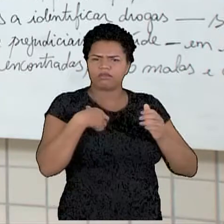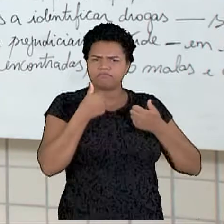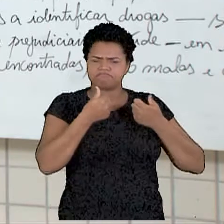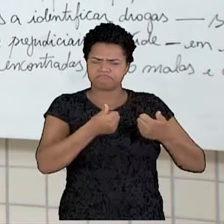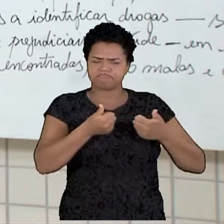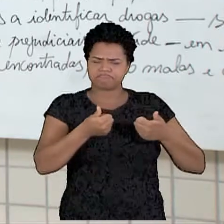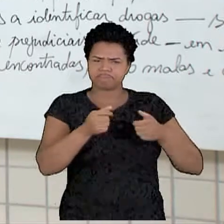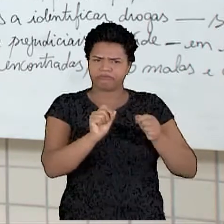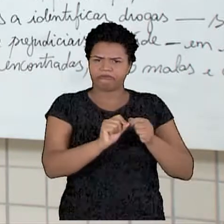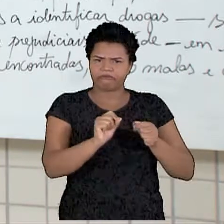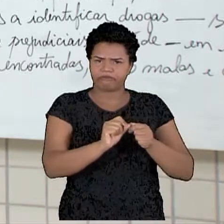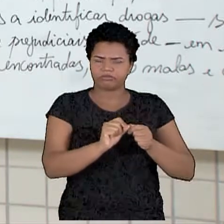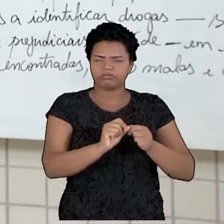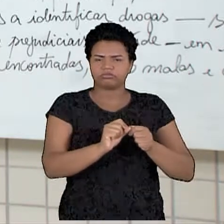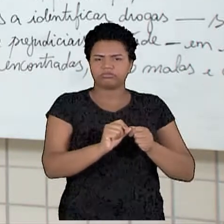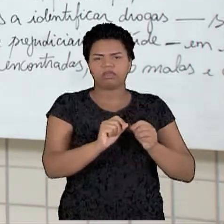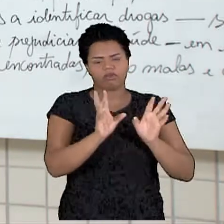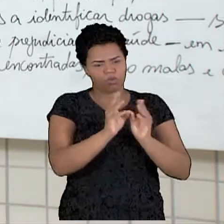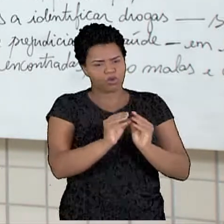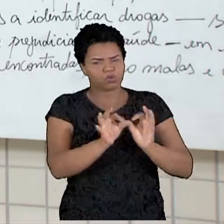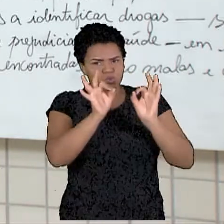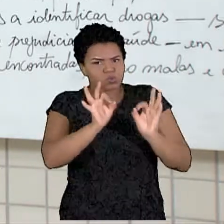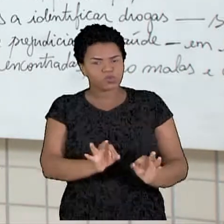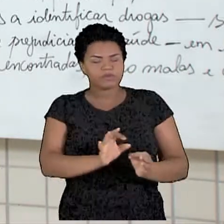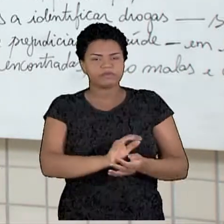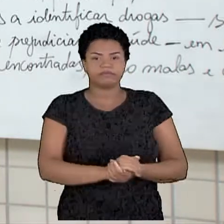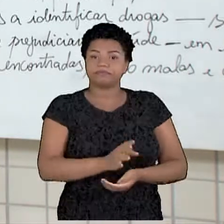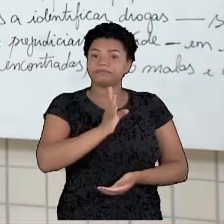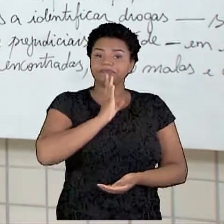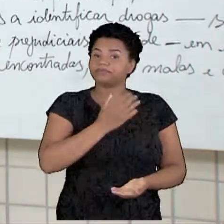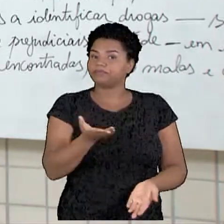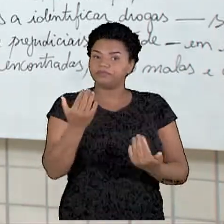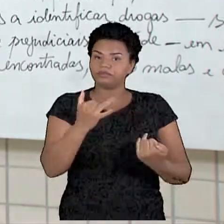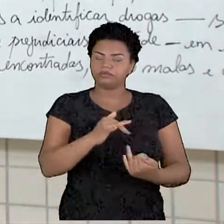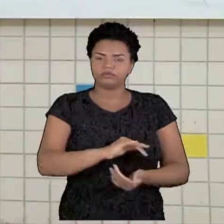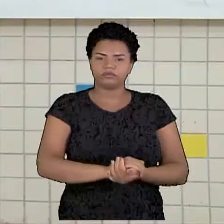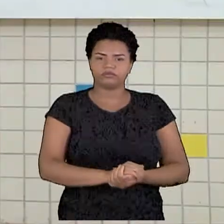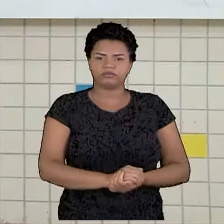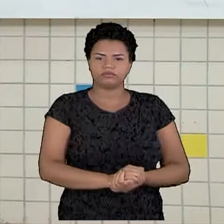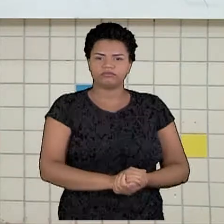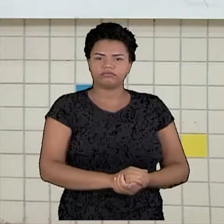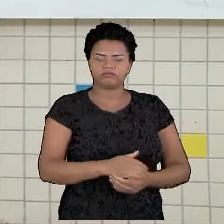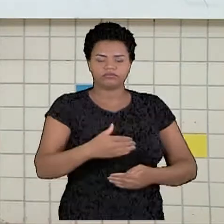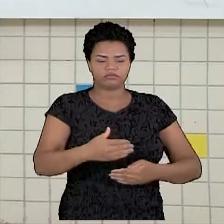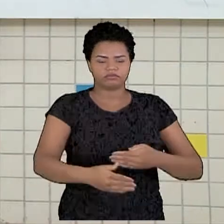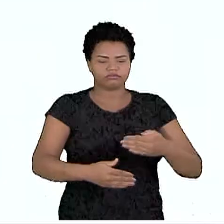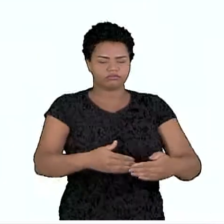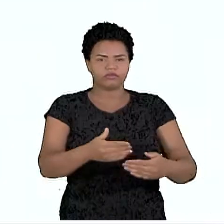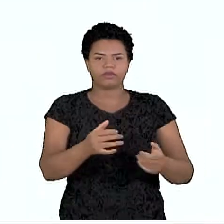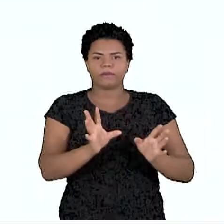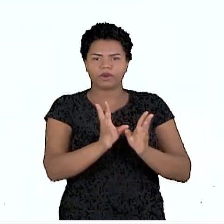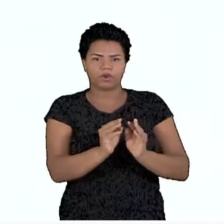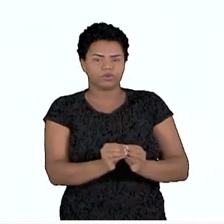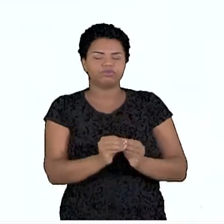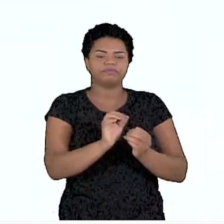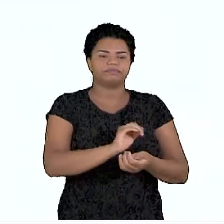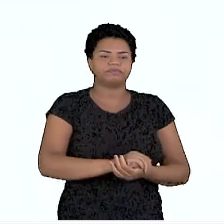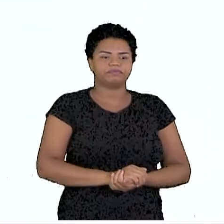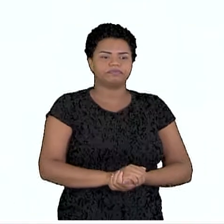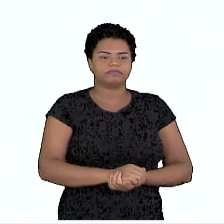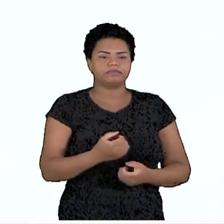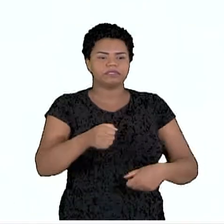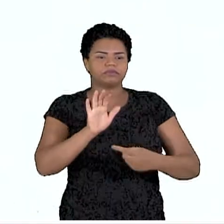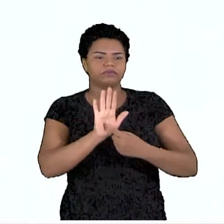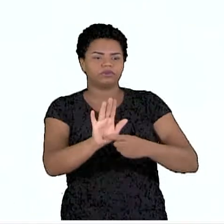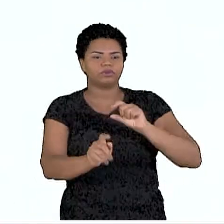seja realmente um resumo. Vamos lá conhecer? Passo a passo aí para um resumo. Deve apresentar o